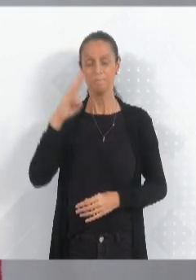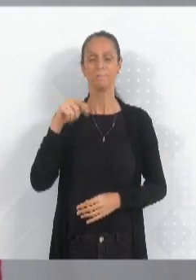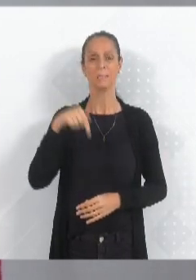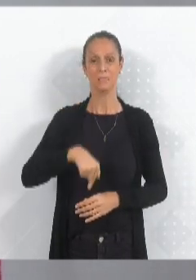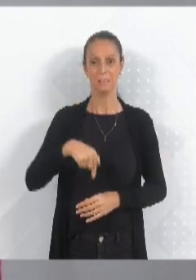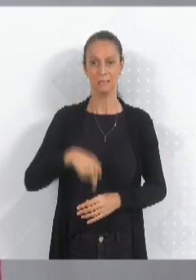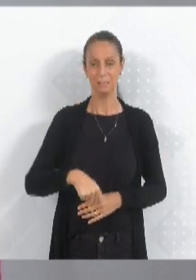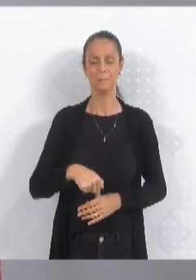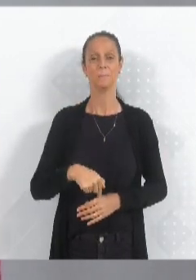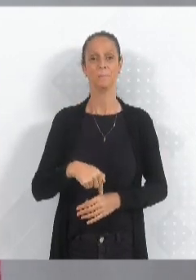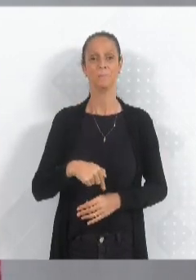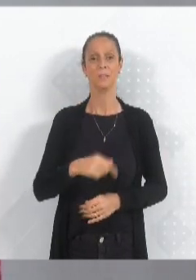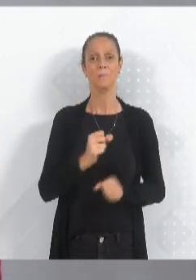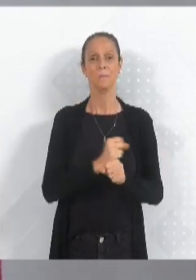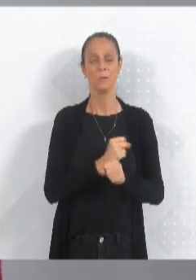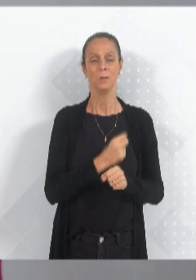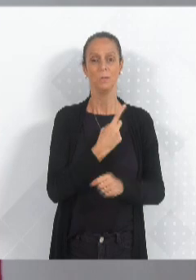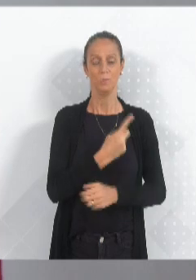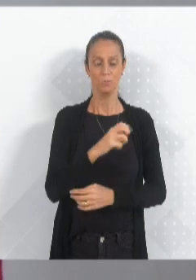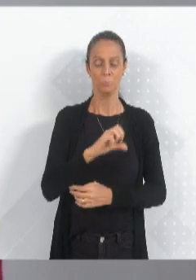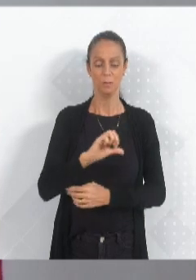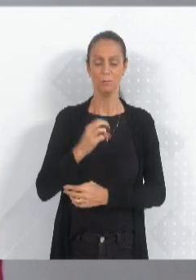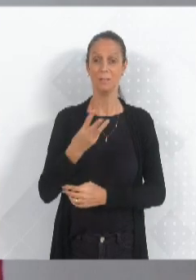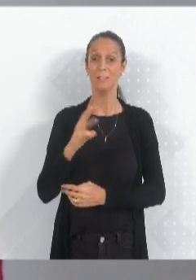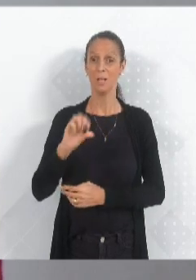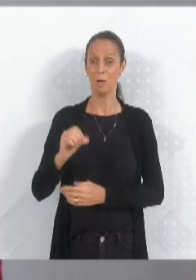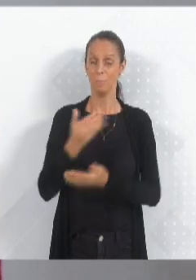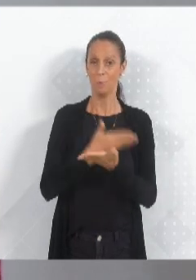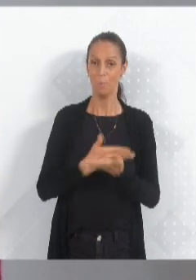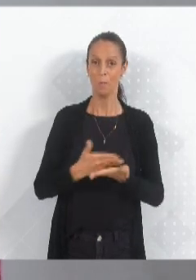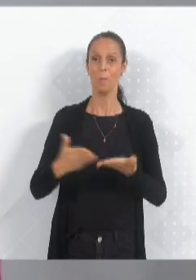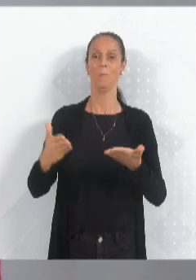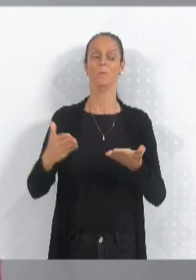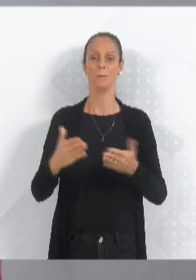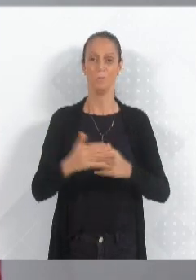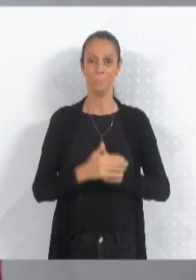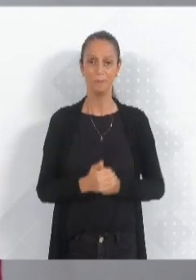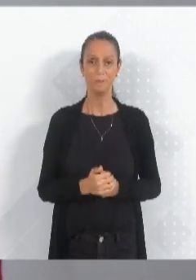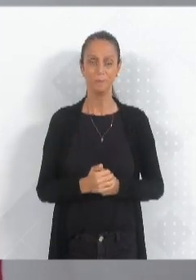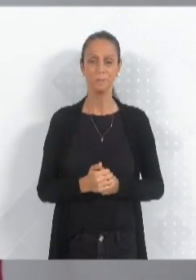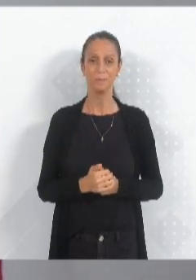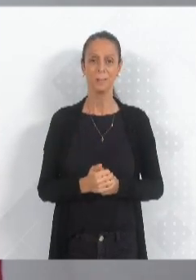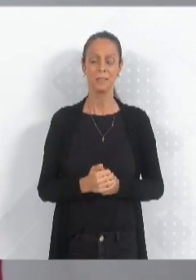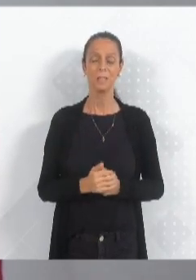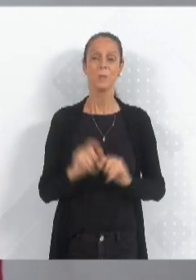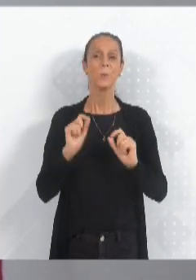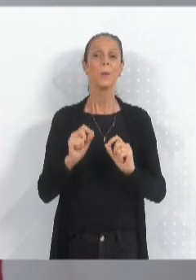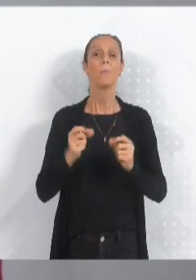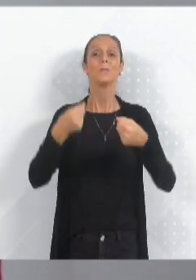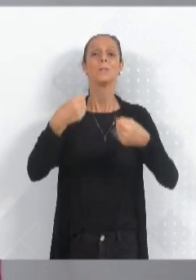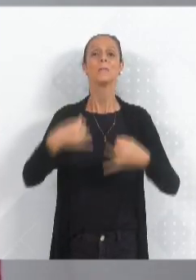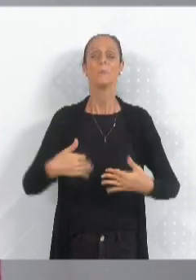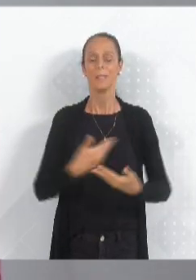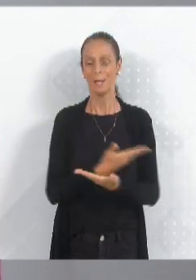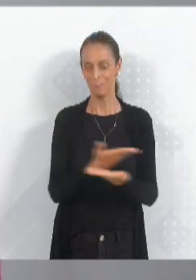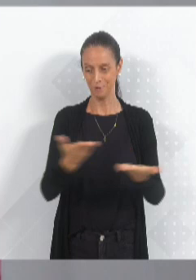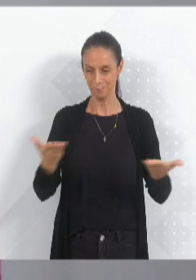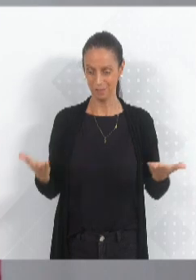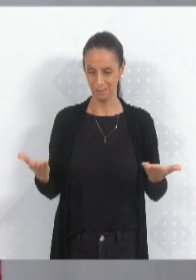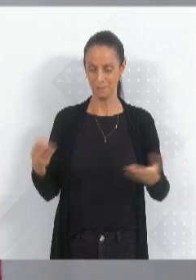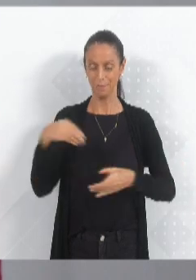de Blumenal no ano de 1939 E desde então o que eu posso afirmar aos senhores é que o 23 bi